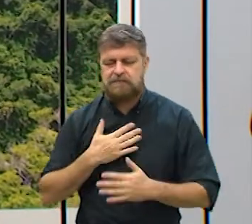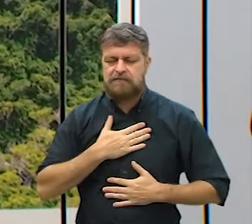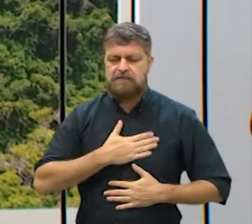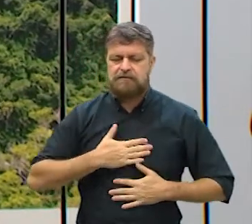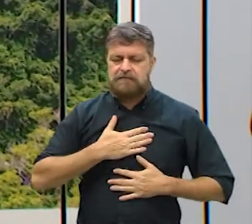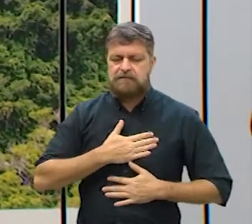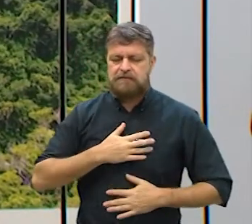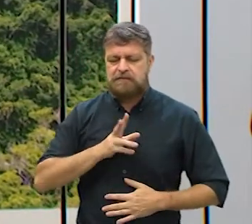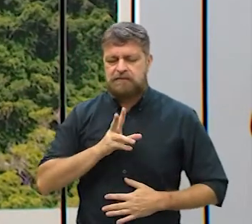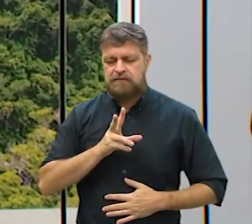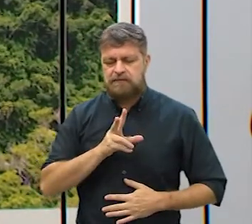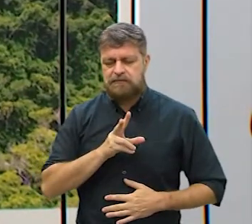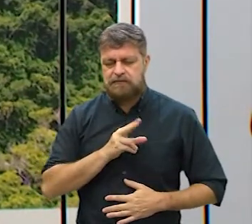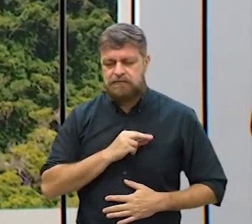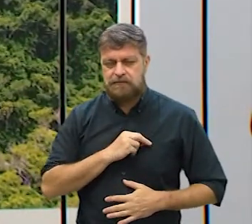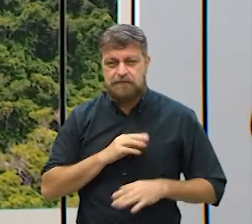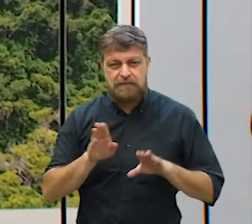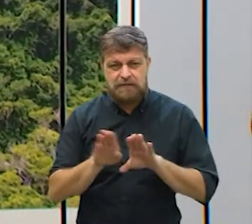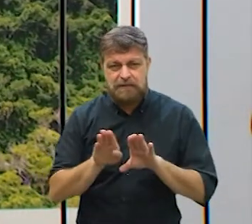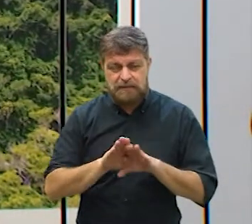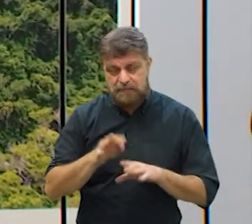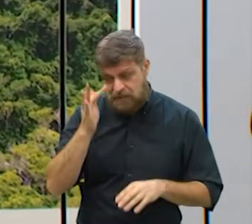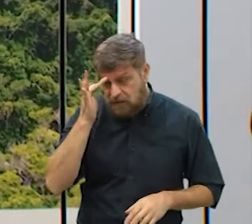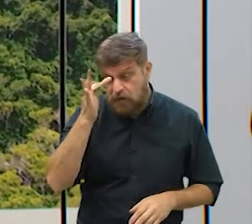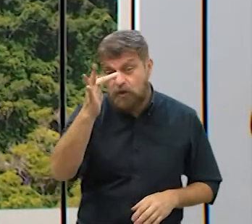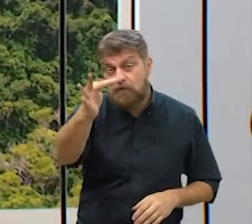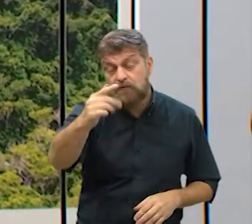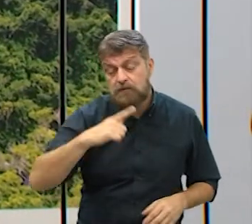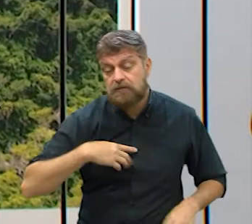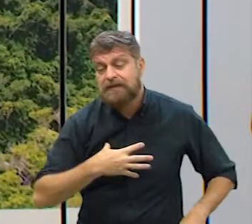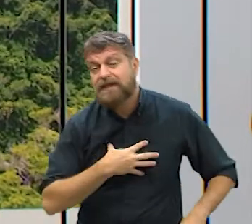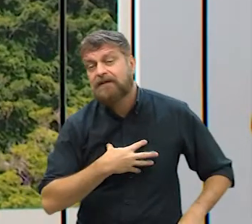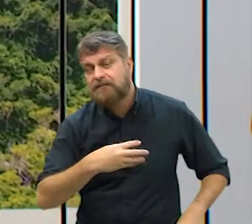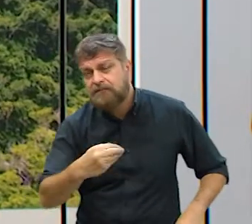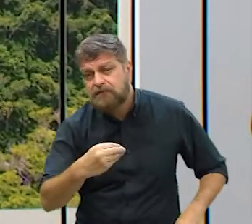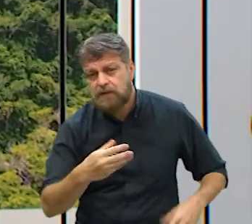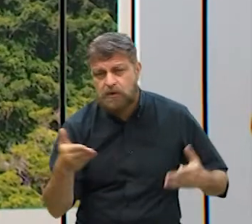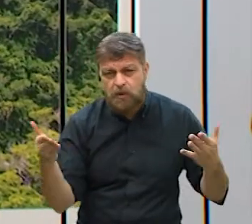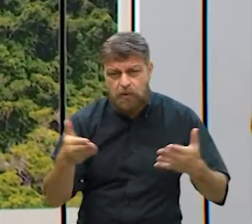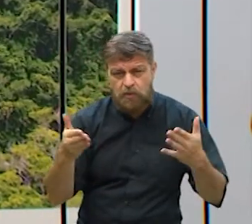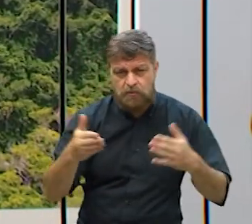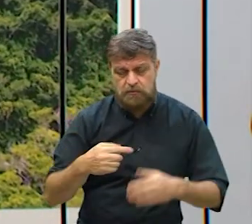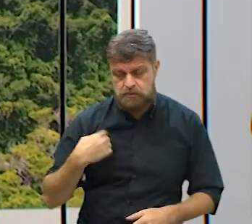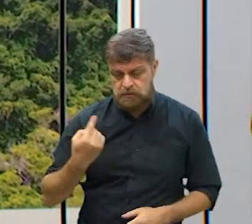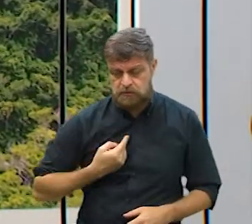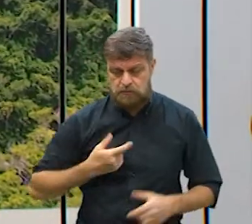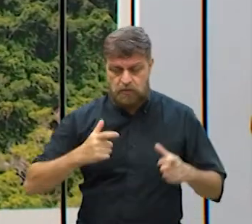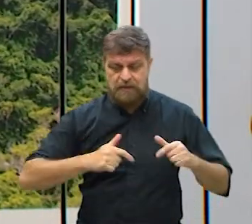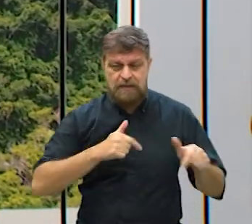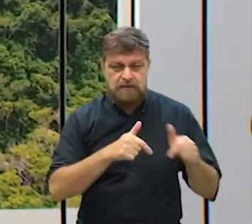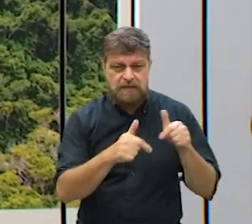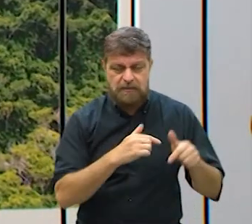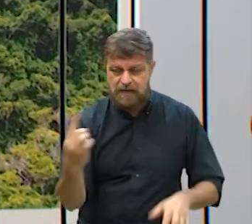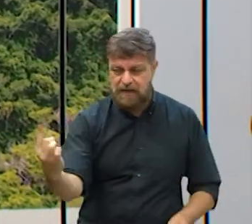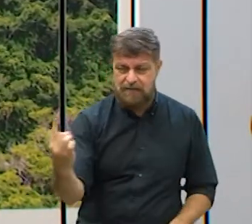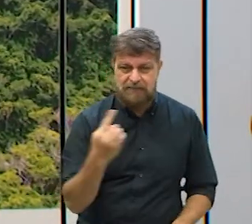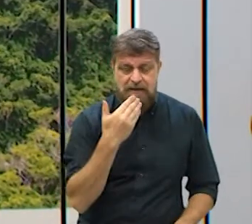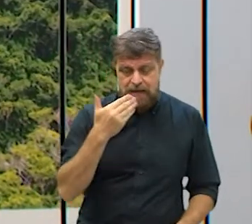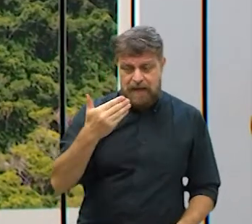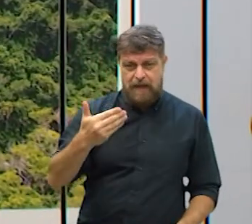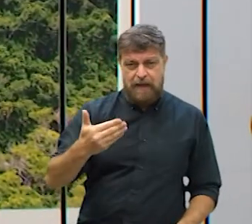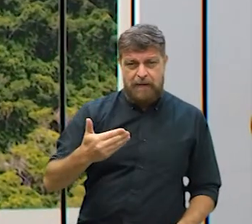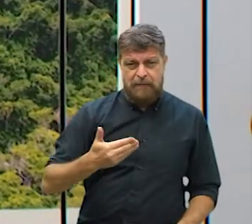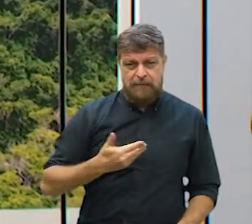A garantia para os filhos. Hoje eu vejo, chega muito no nosso gabinete, solicitação